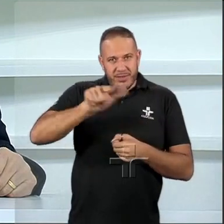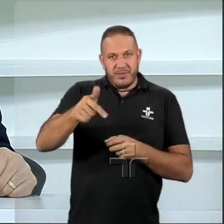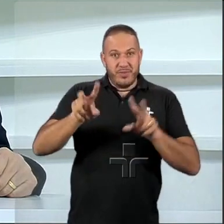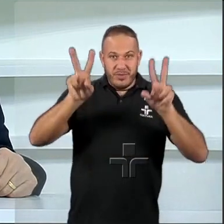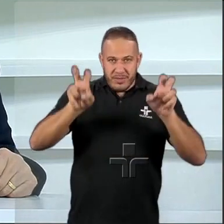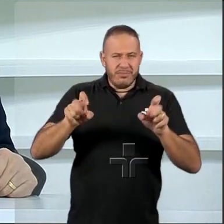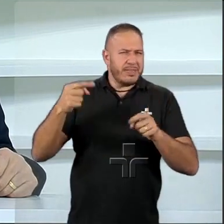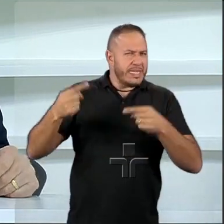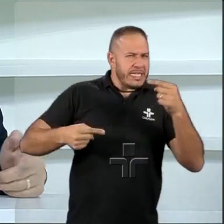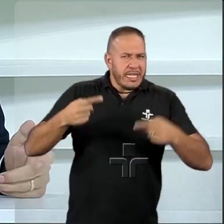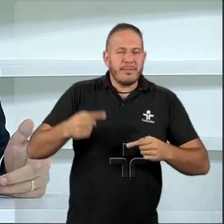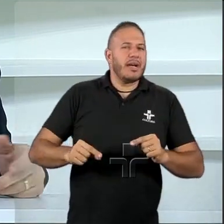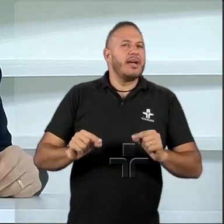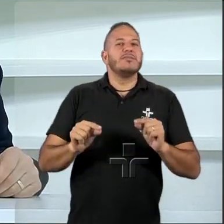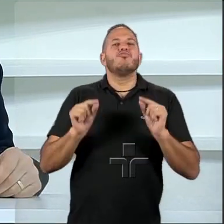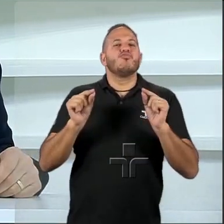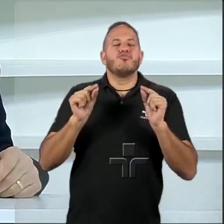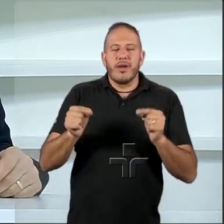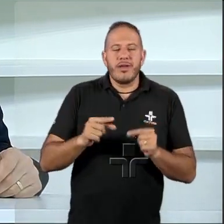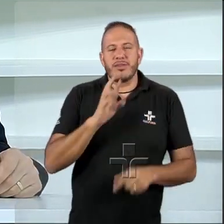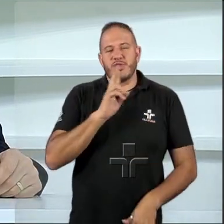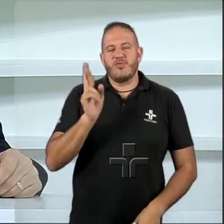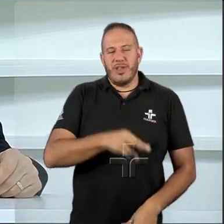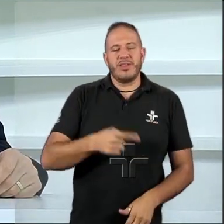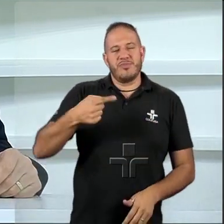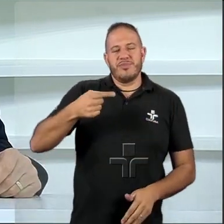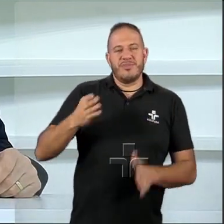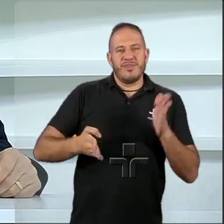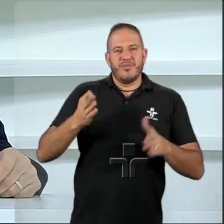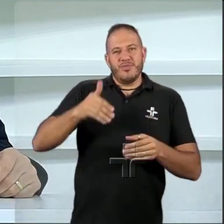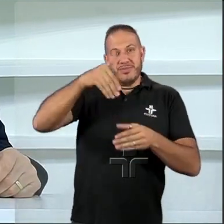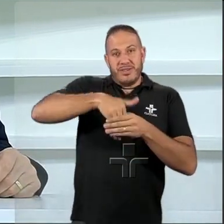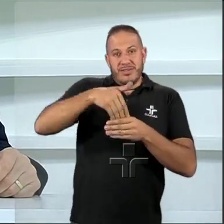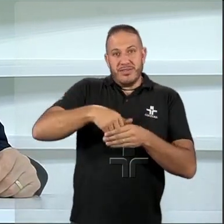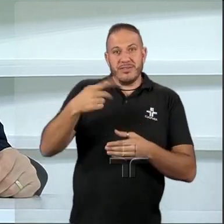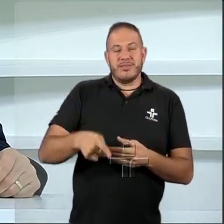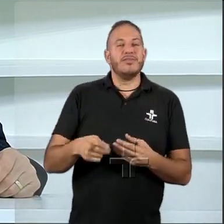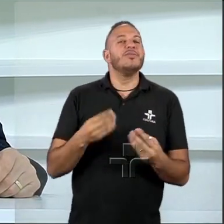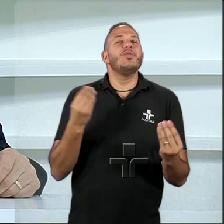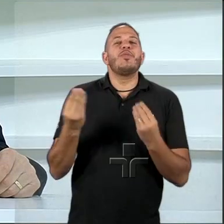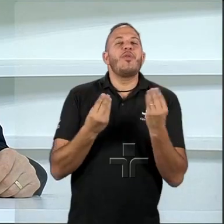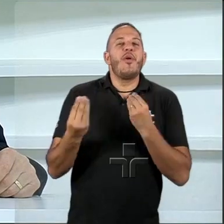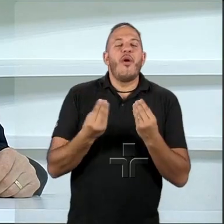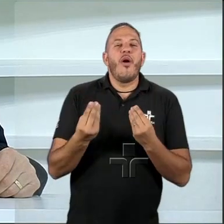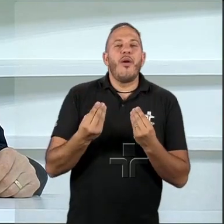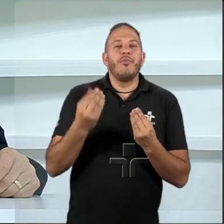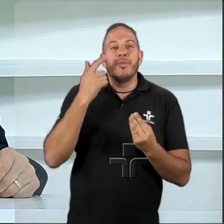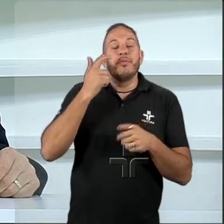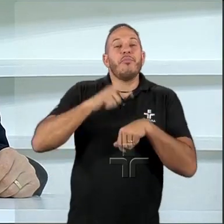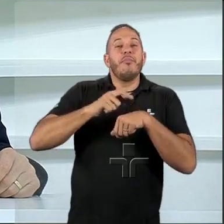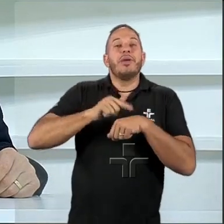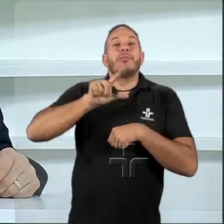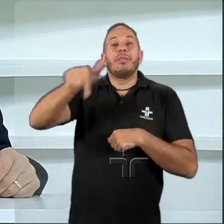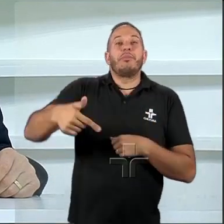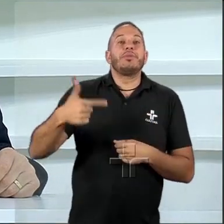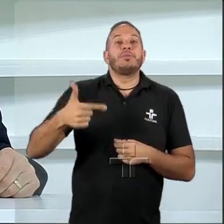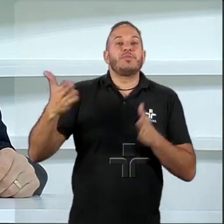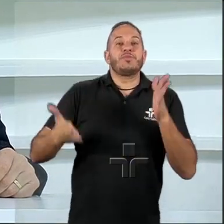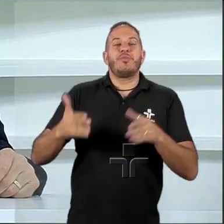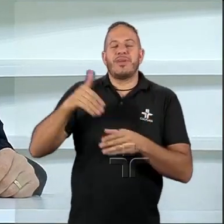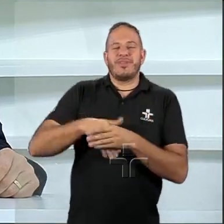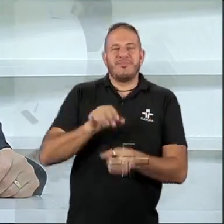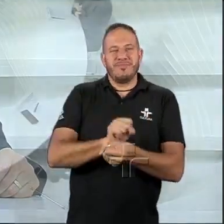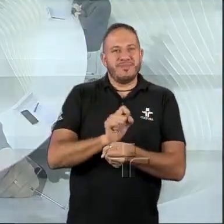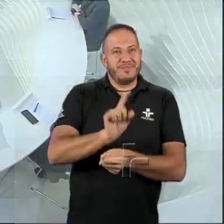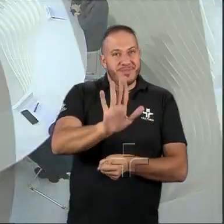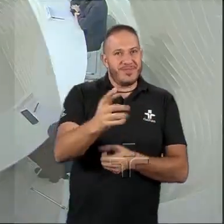com o debate dos resultados do primeiro turno das eleições e como fica o quadro para o segundo turno. Até já!